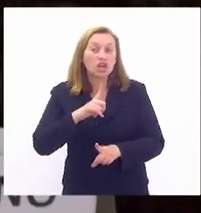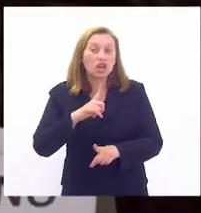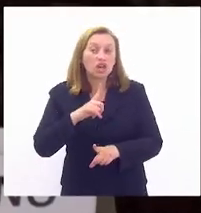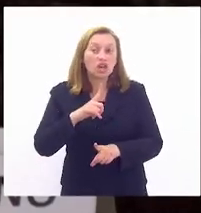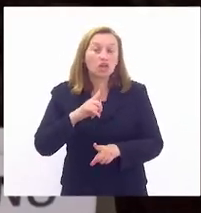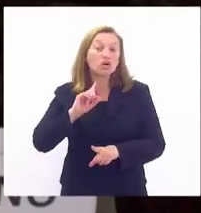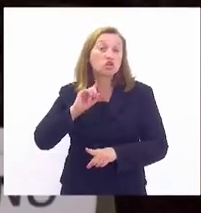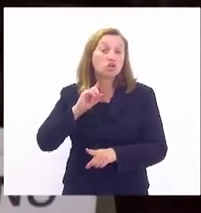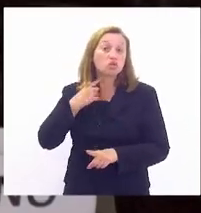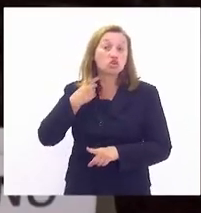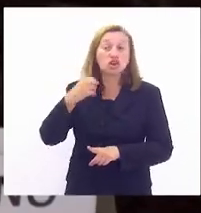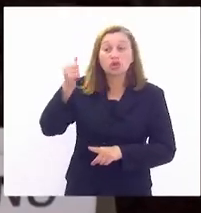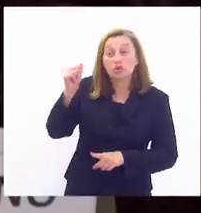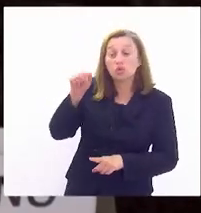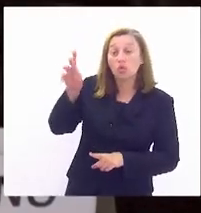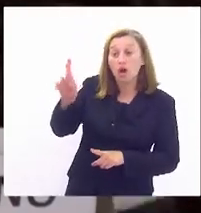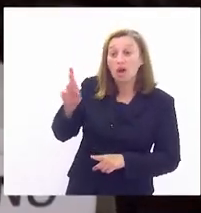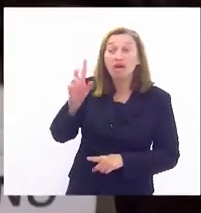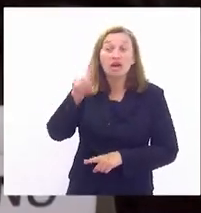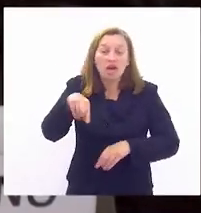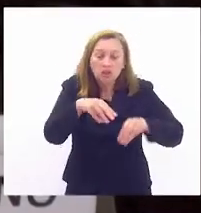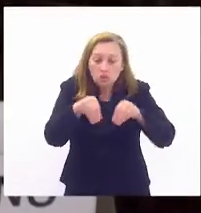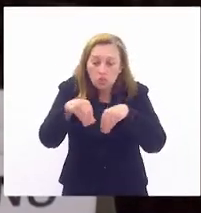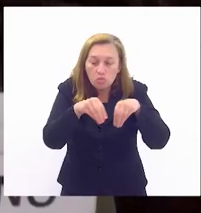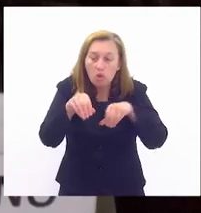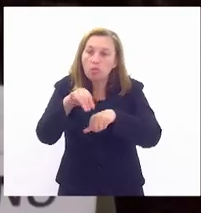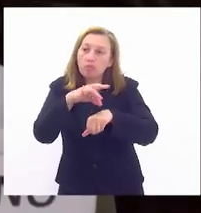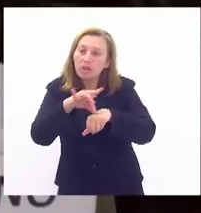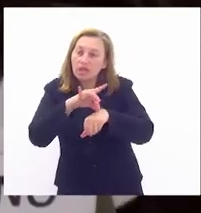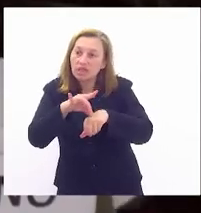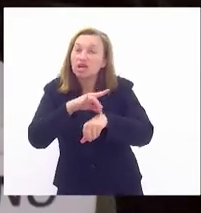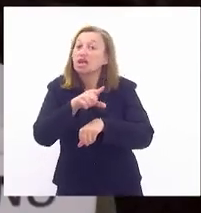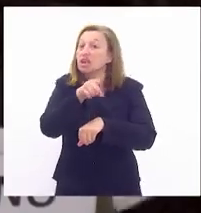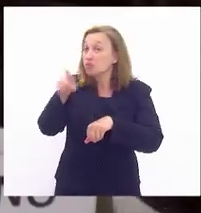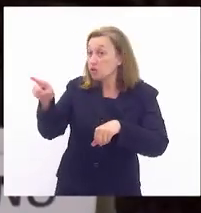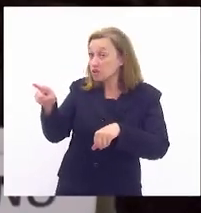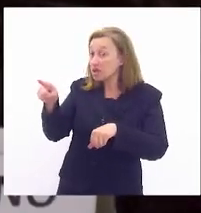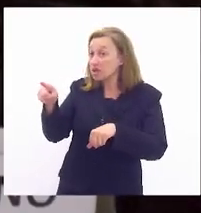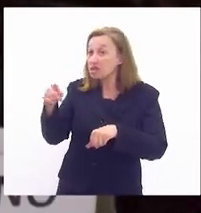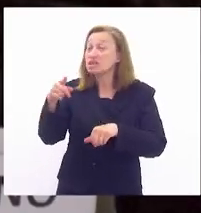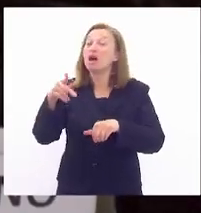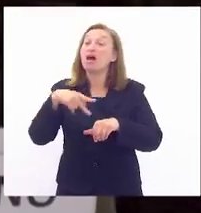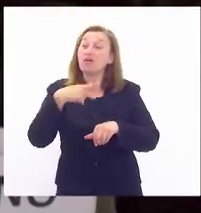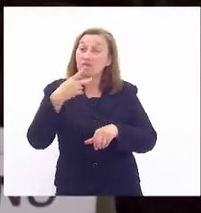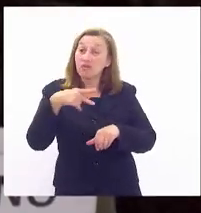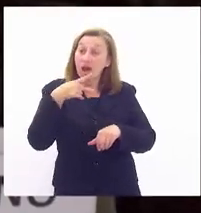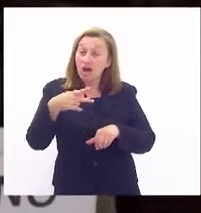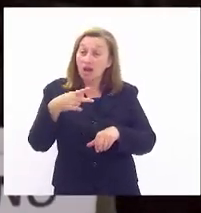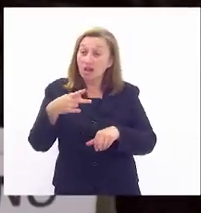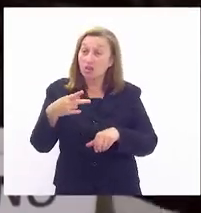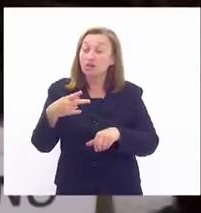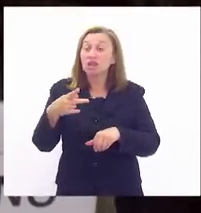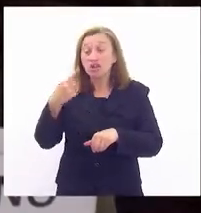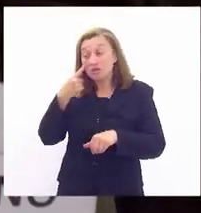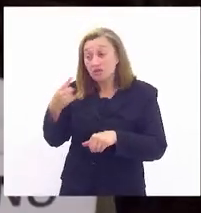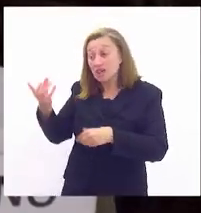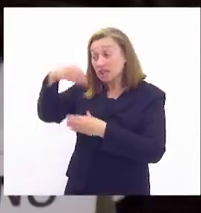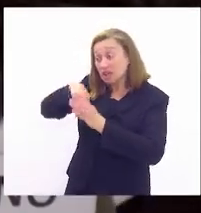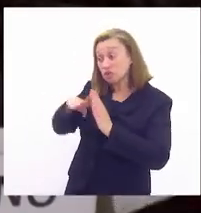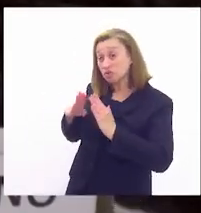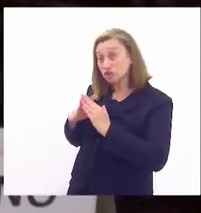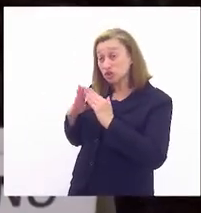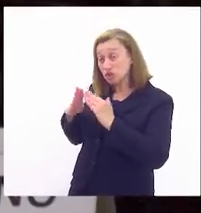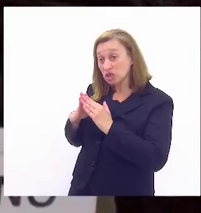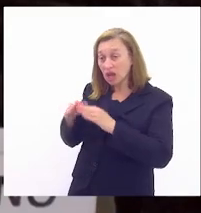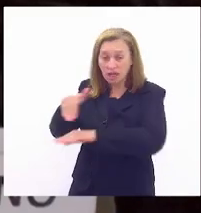do ar, que é a do pó preto, que vocês, né, identificam nas suas casas,